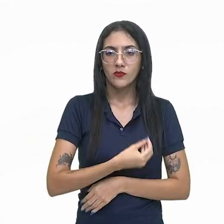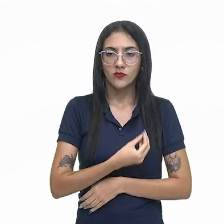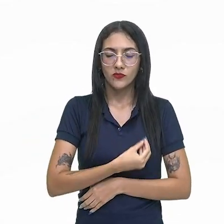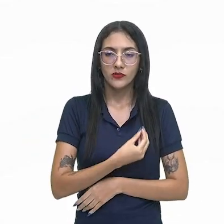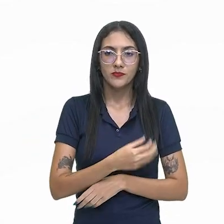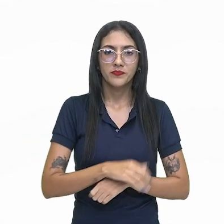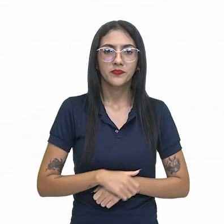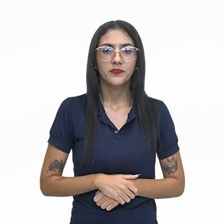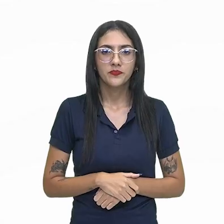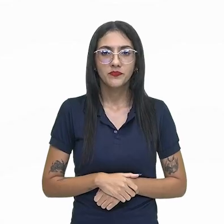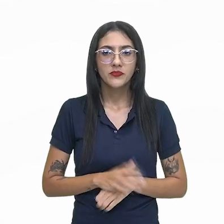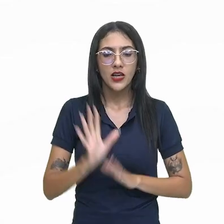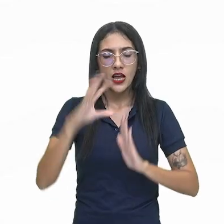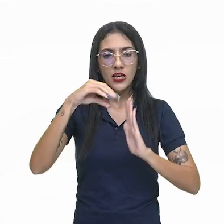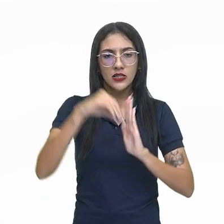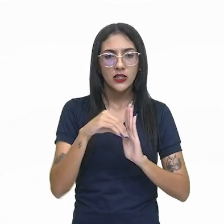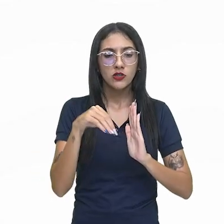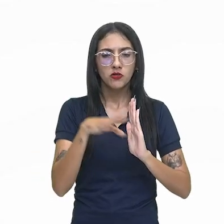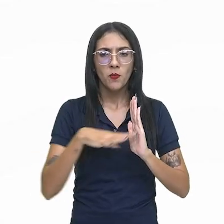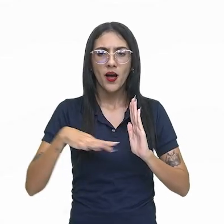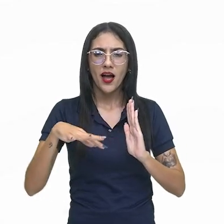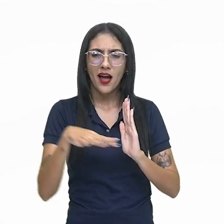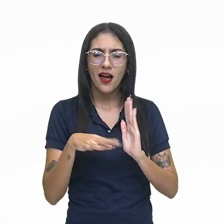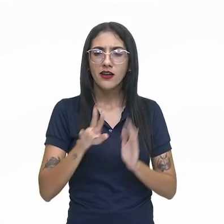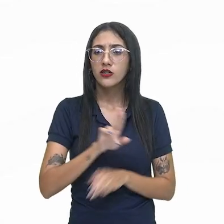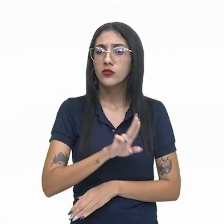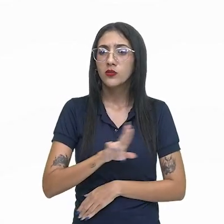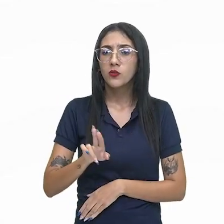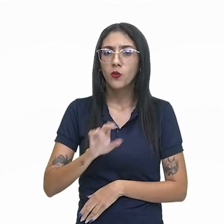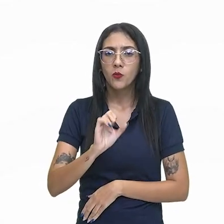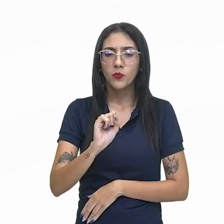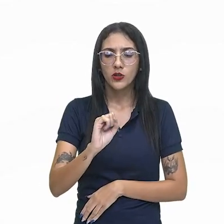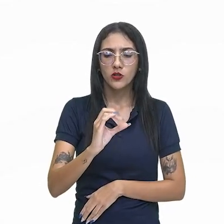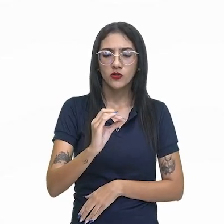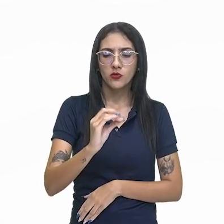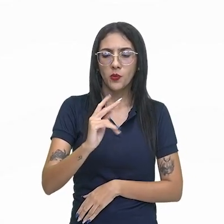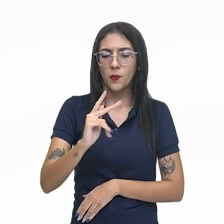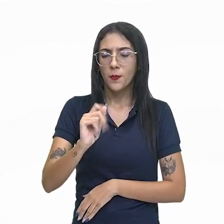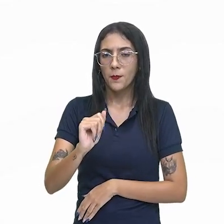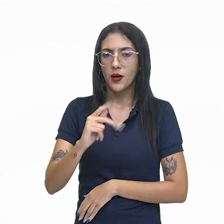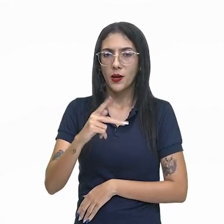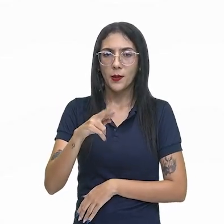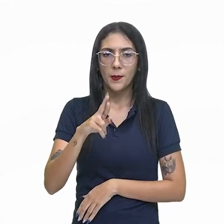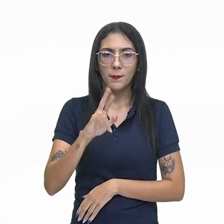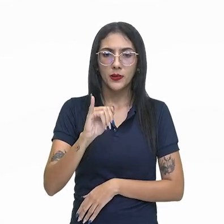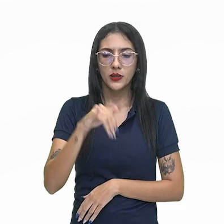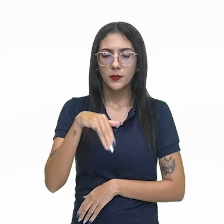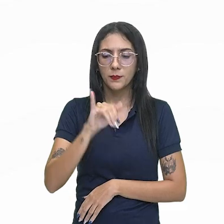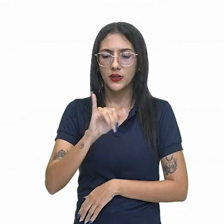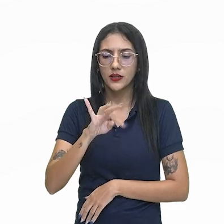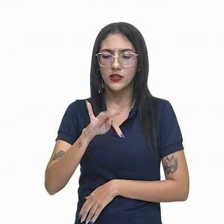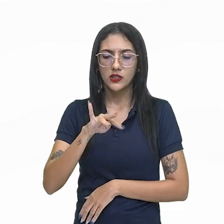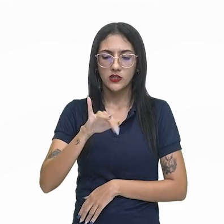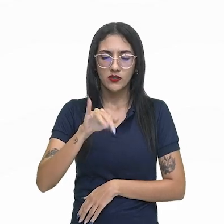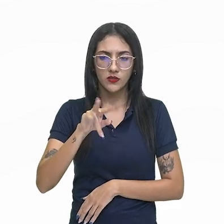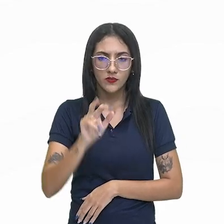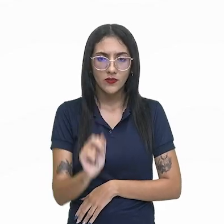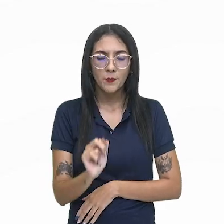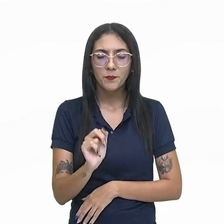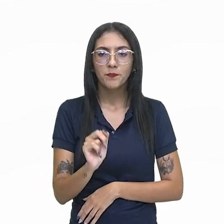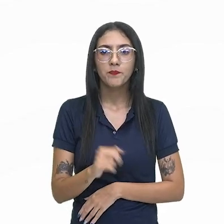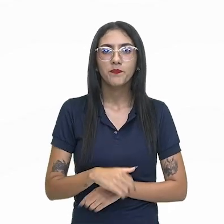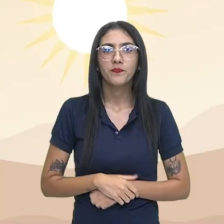de um espaço chamado de sopa primitiva. A gente vai entender um pouquinho, né,